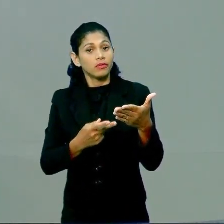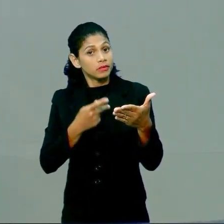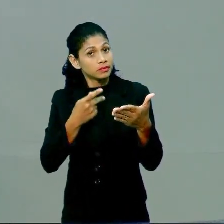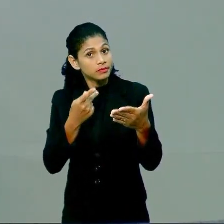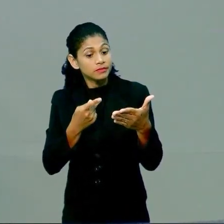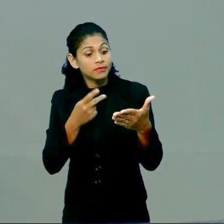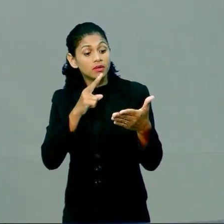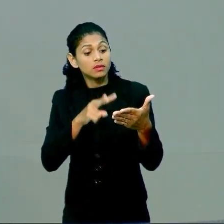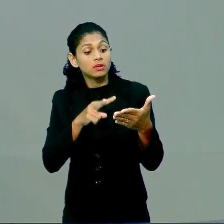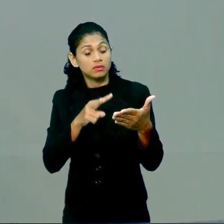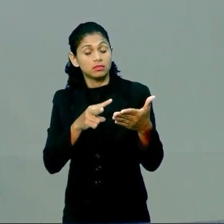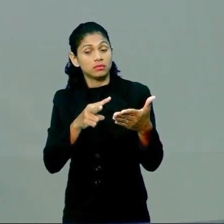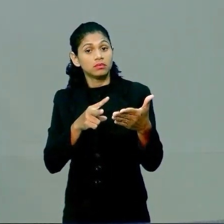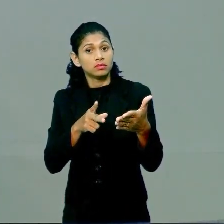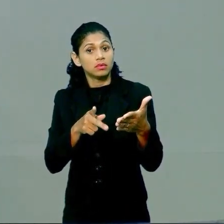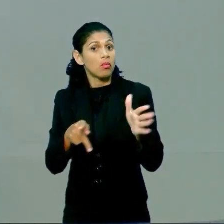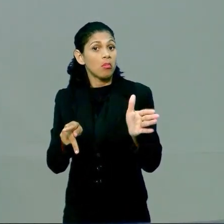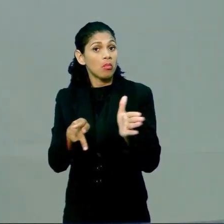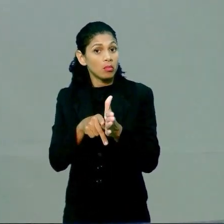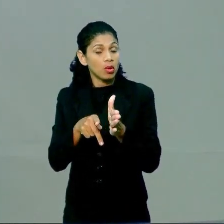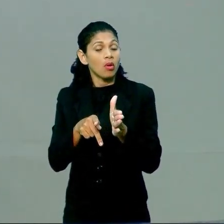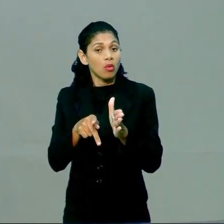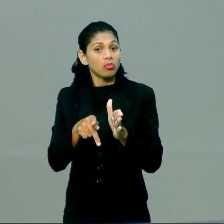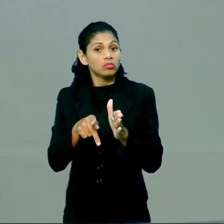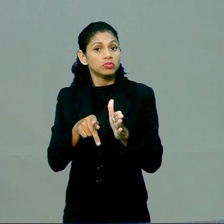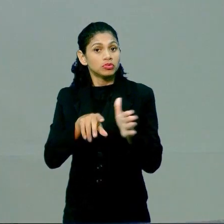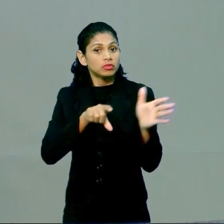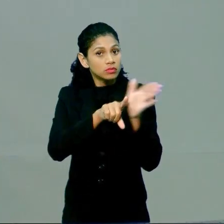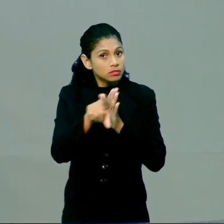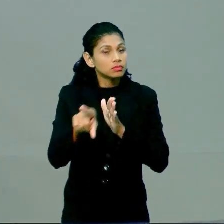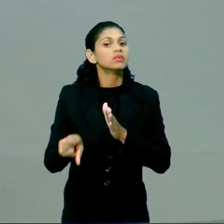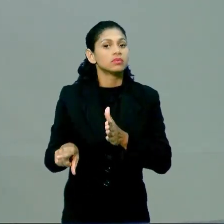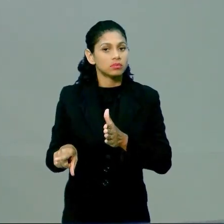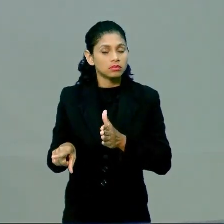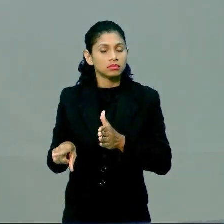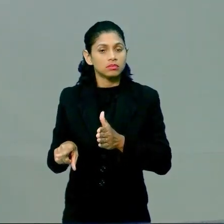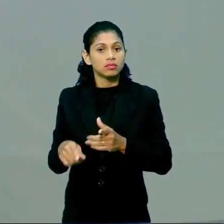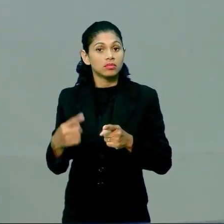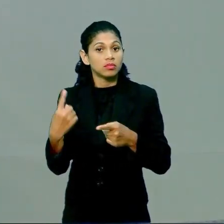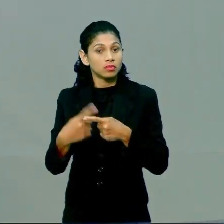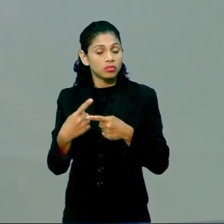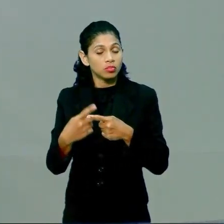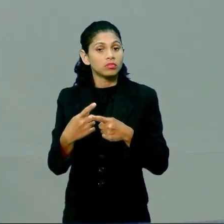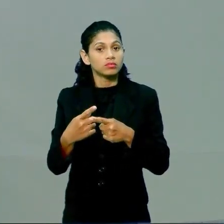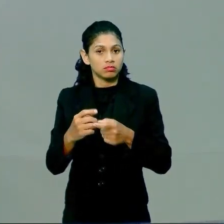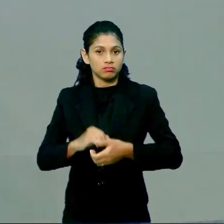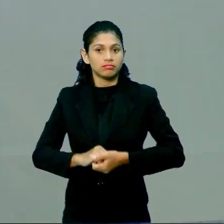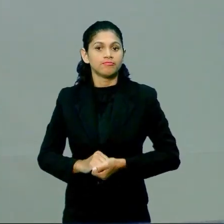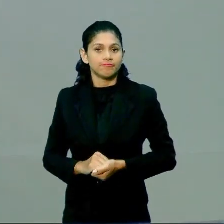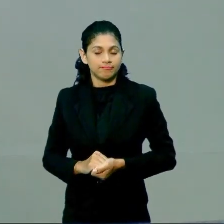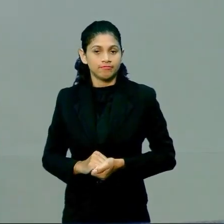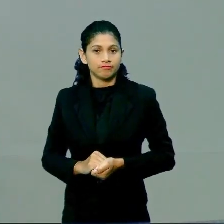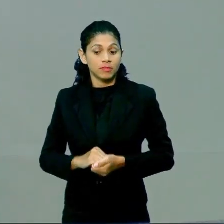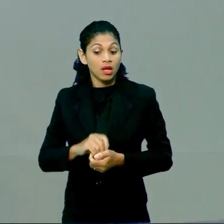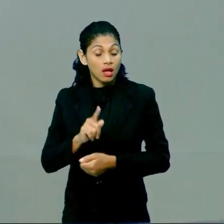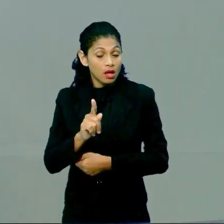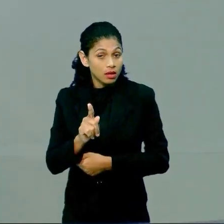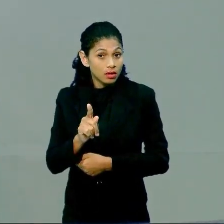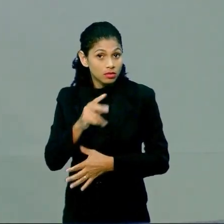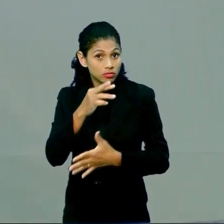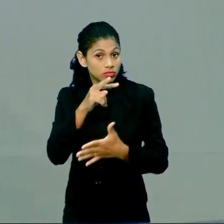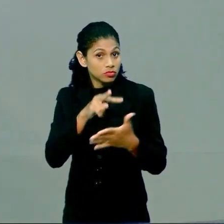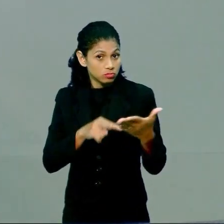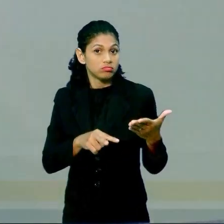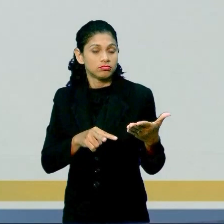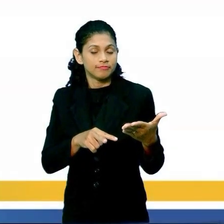o texto tem três parágrafos a gente vai logo pro último porque é lá que está a informação ah Professor como é que eu sei que tá lá